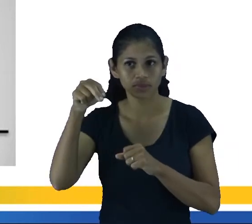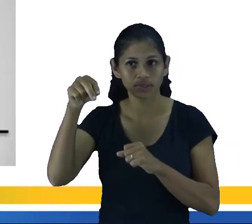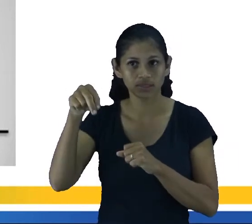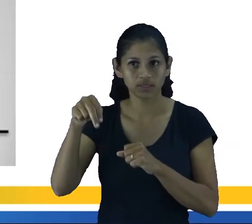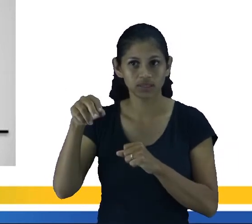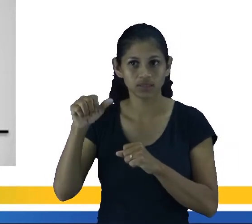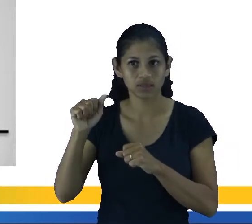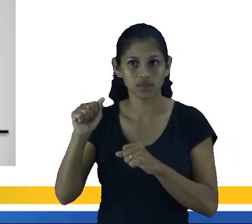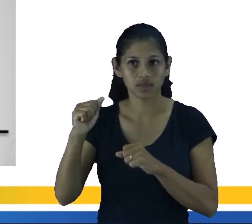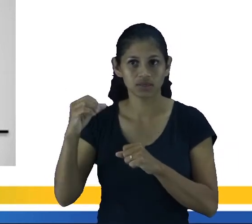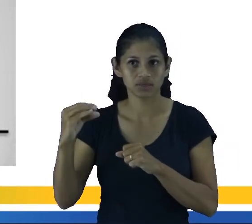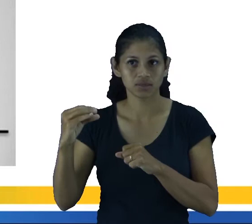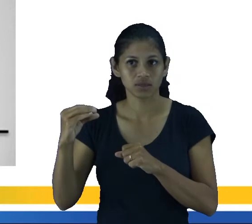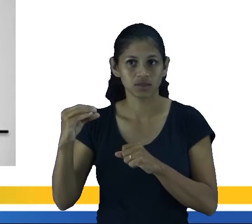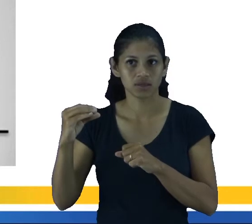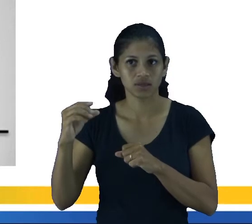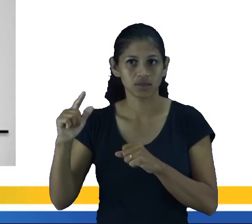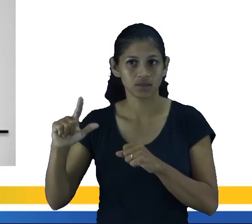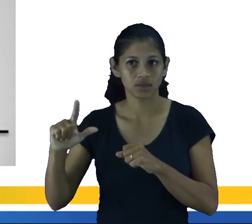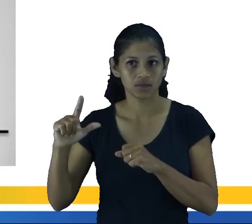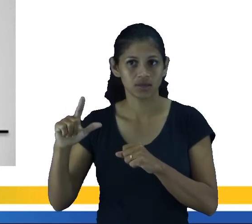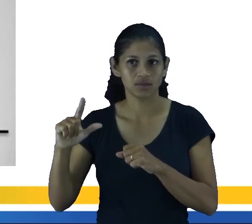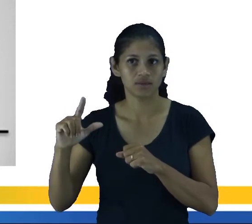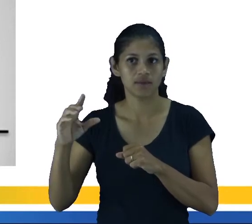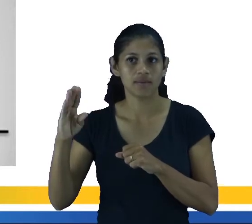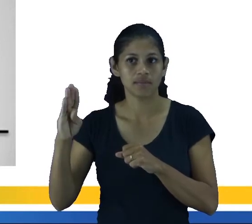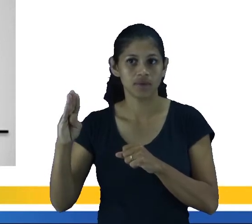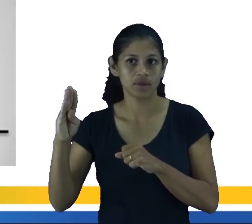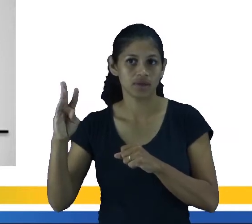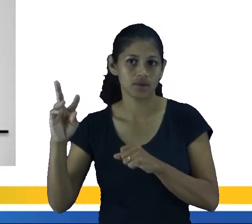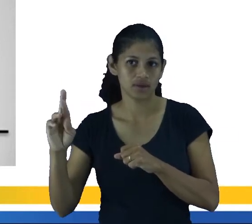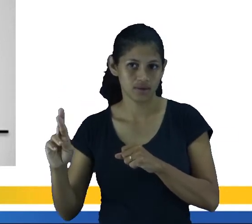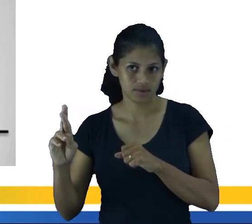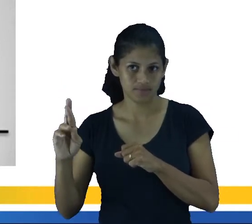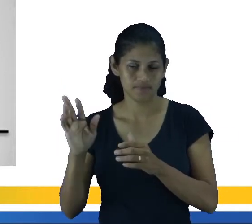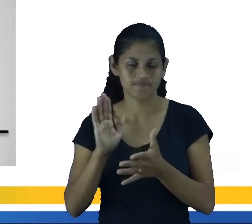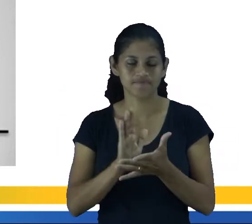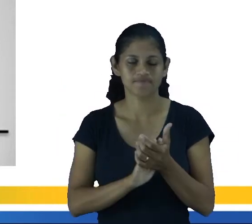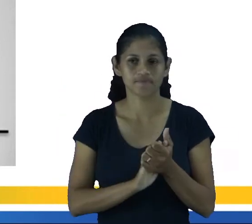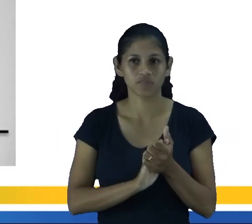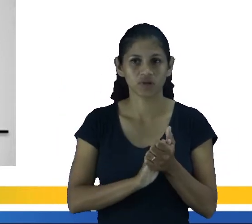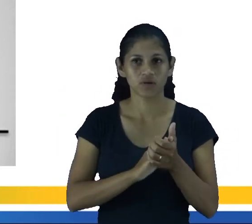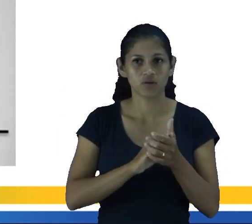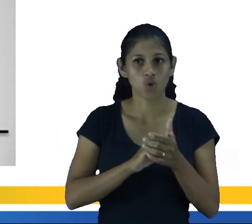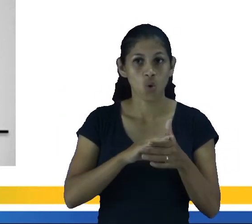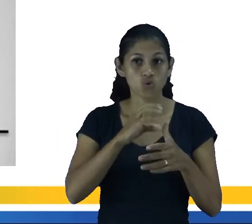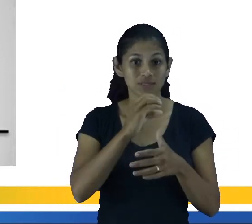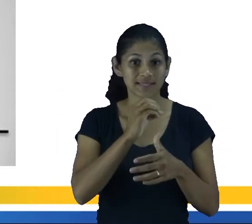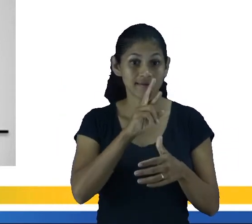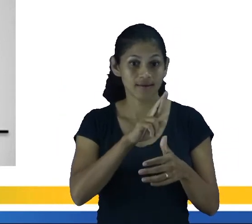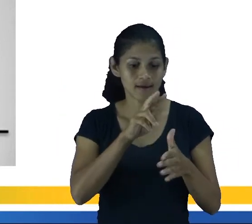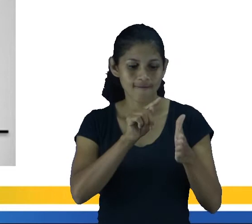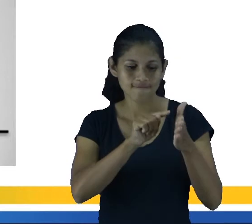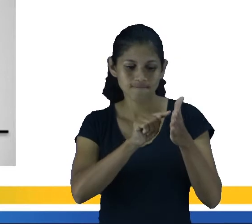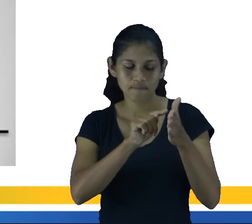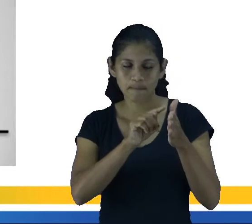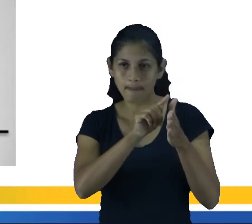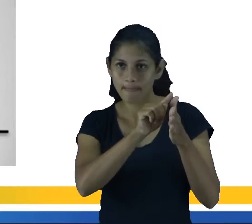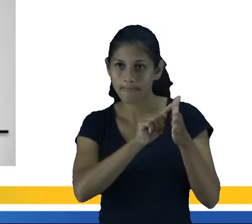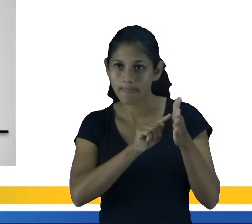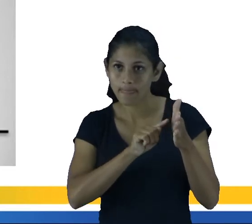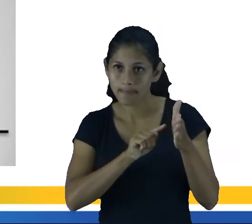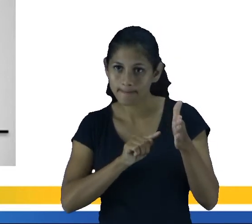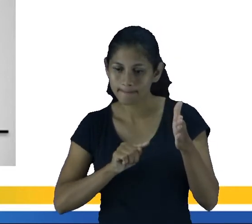NaCl mais o Br. Então, vamos ver se o cloro vai conseguir o quê? Se ele vai conseguir deslocar o bromo. Então, para a gente ver se